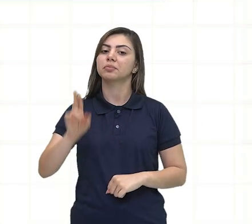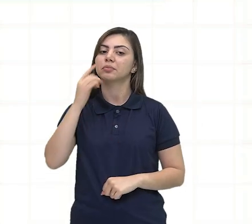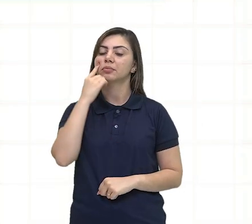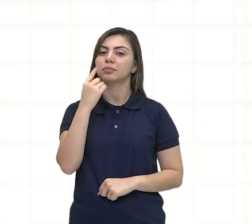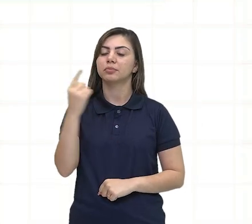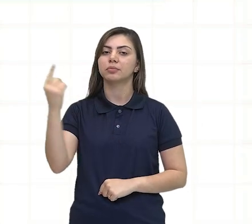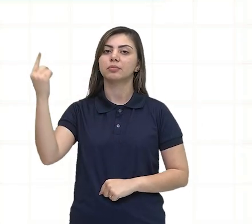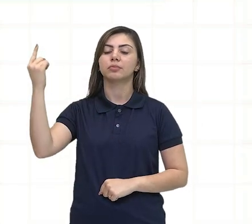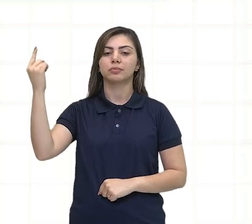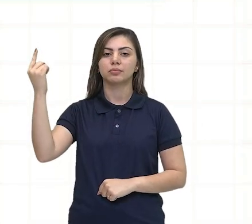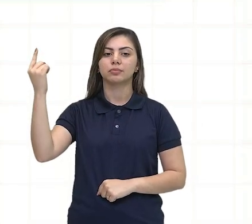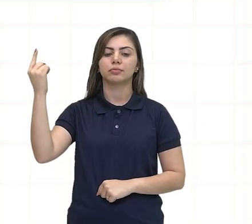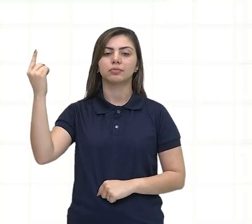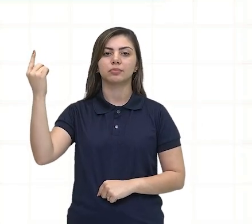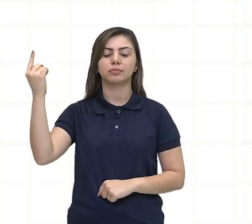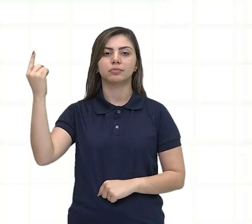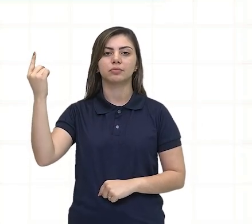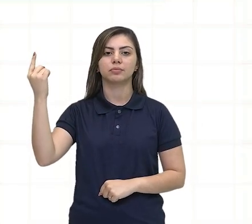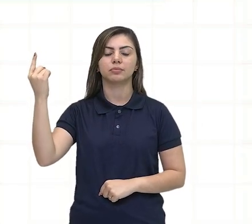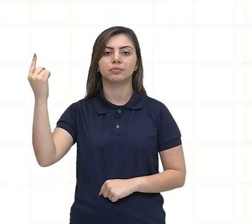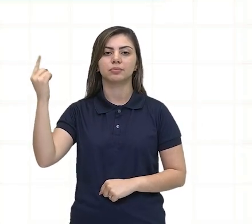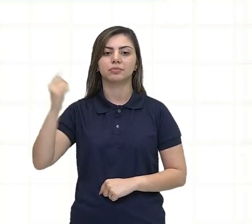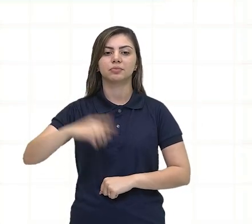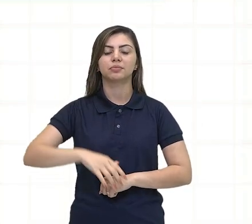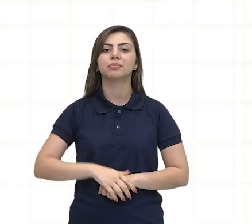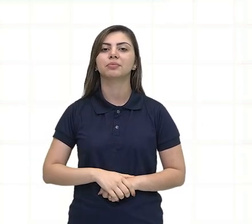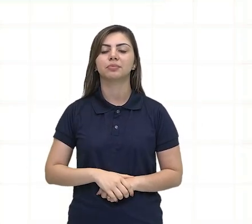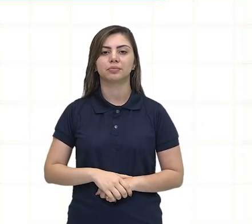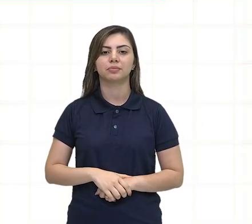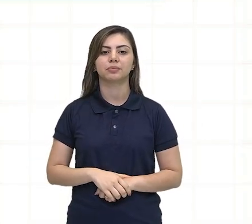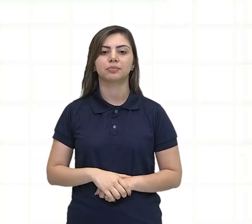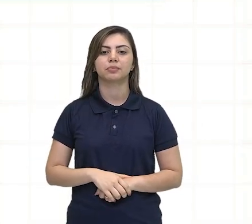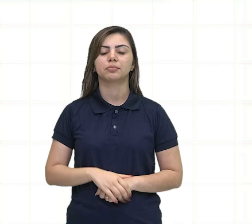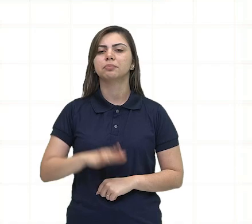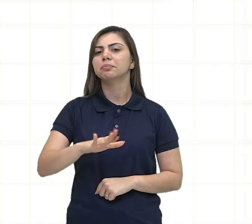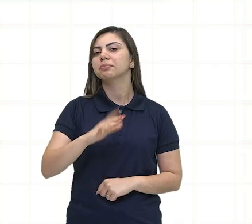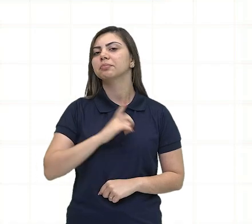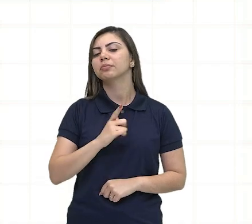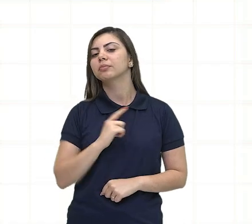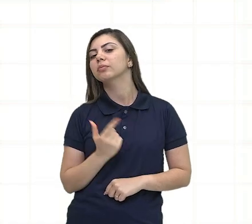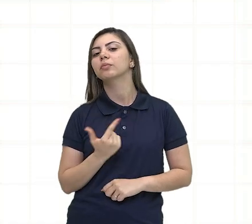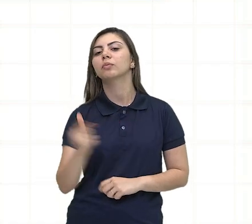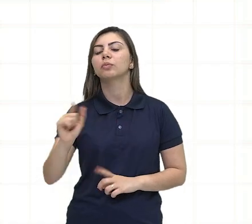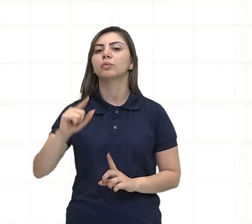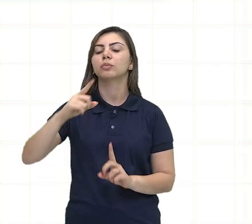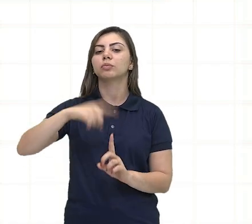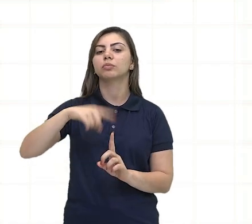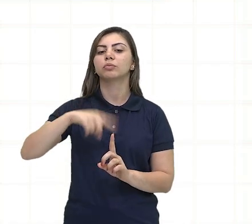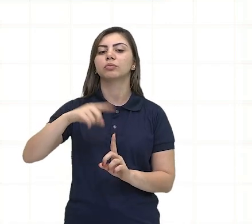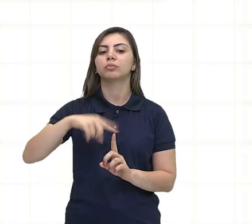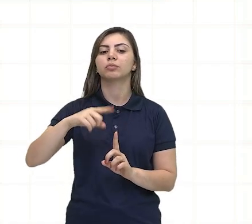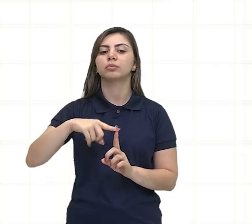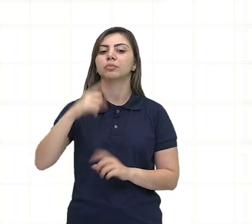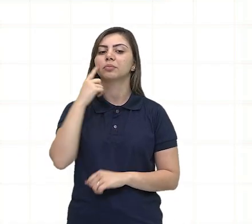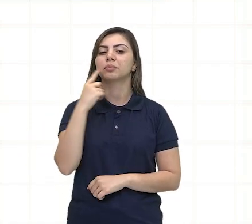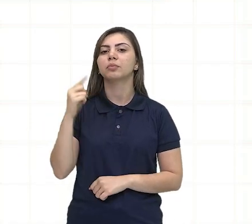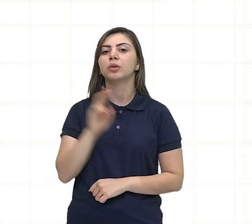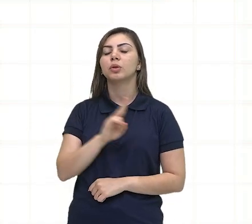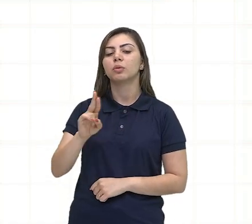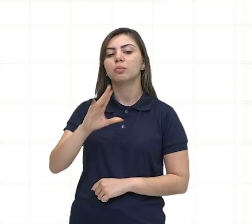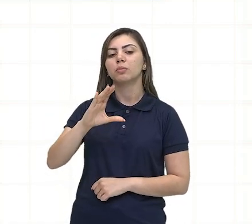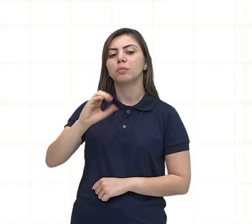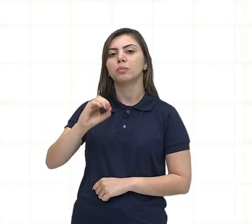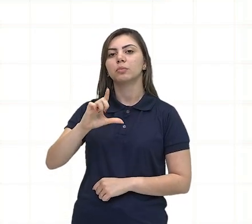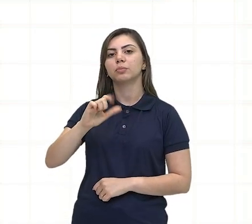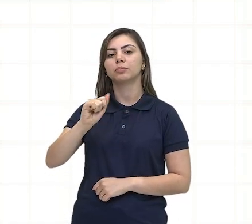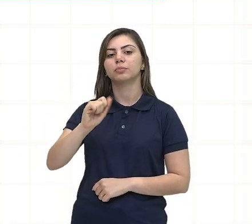também é chamado de poente ou ocidente. Temos também os pontos